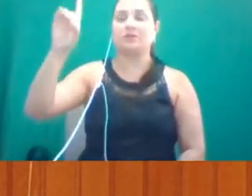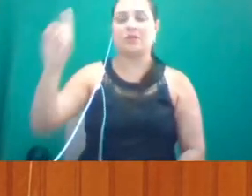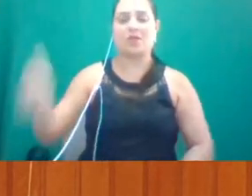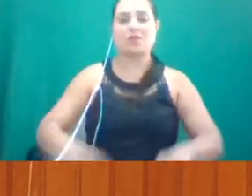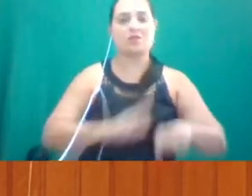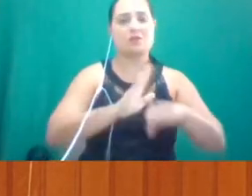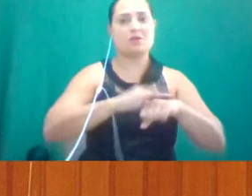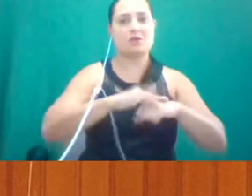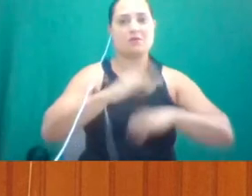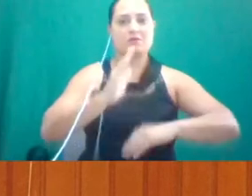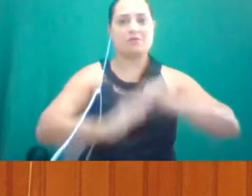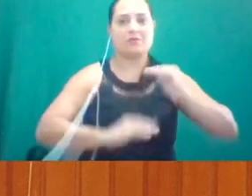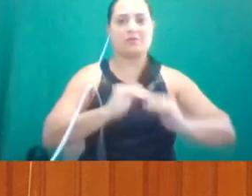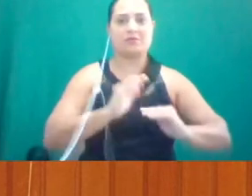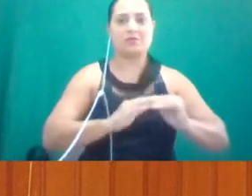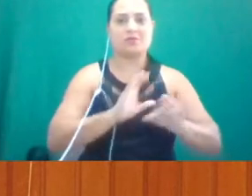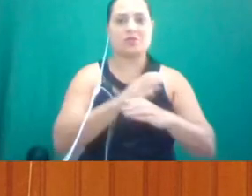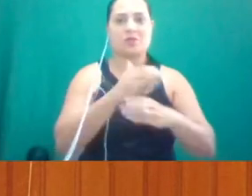nossos concluintes.